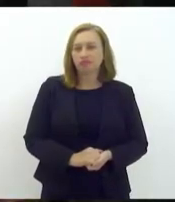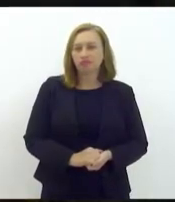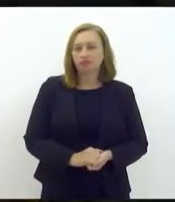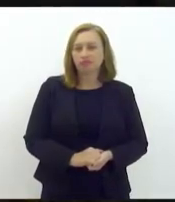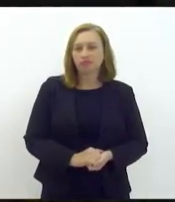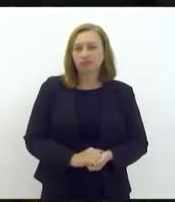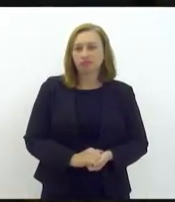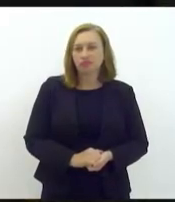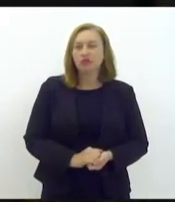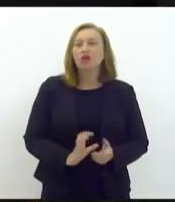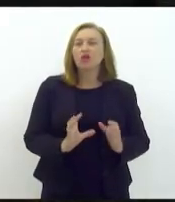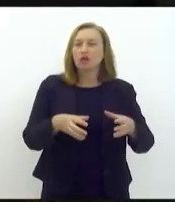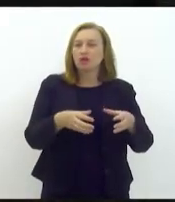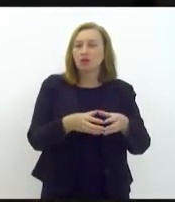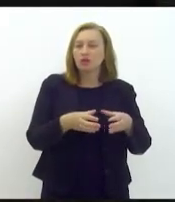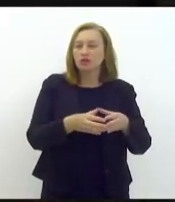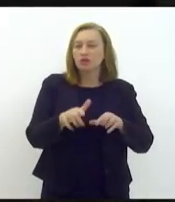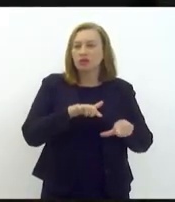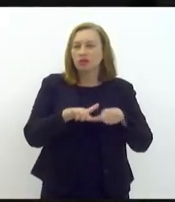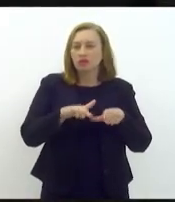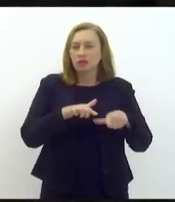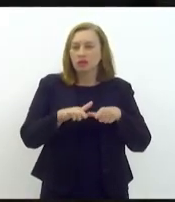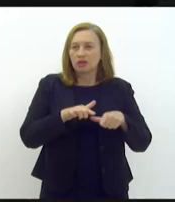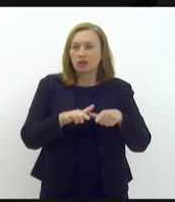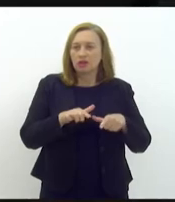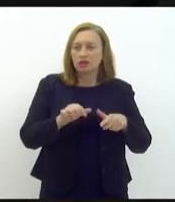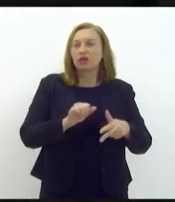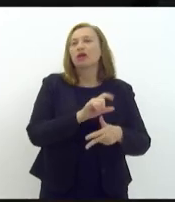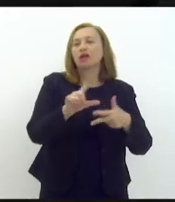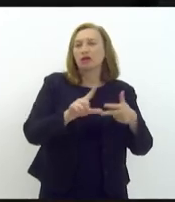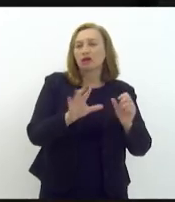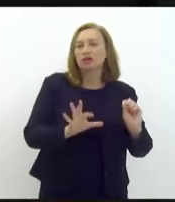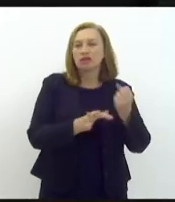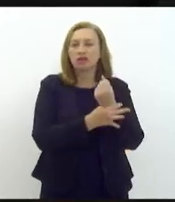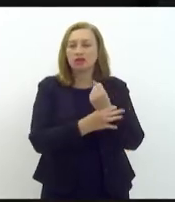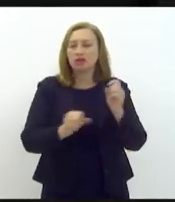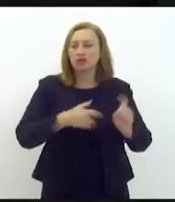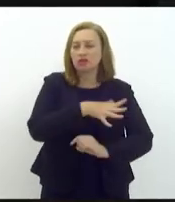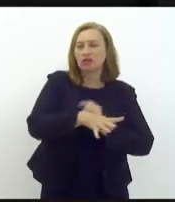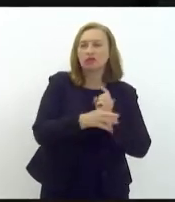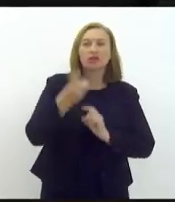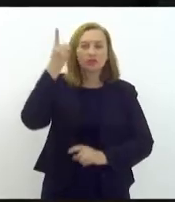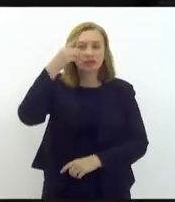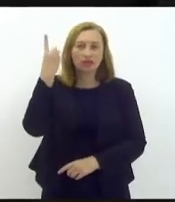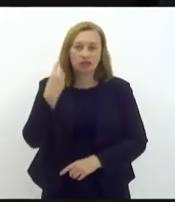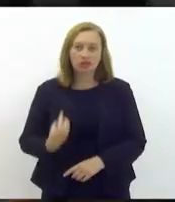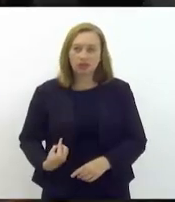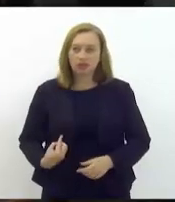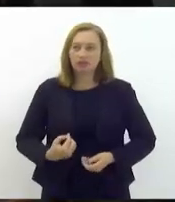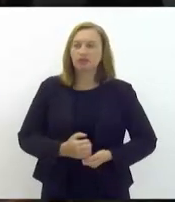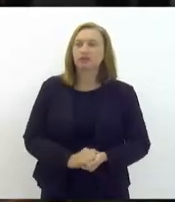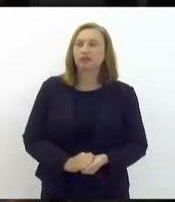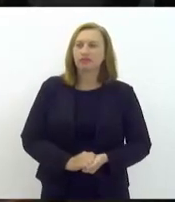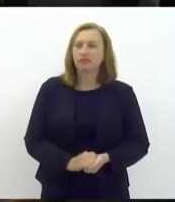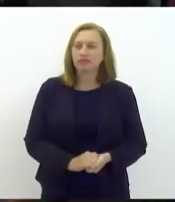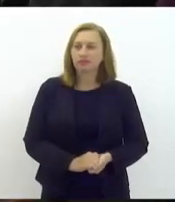para emitir parecer pela comissão de trabalho legislação social Seguridade Social deputada Dani Balbi